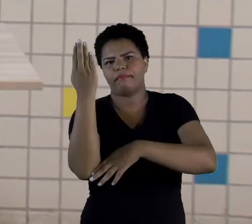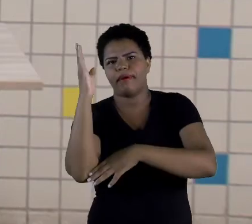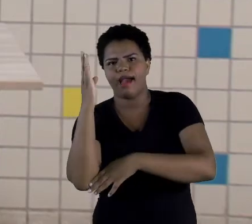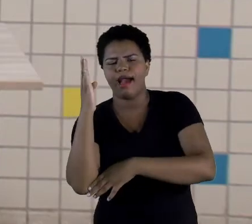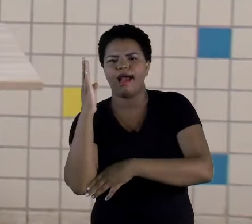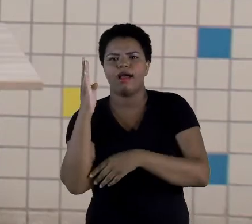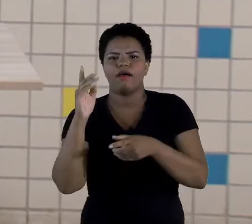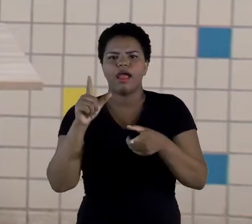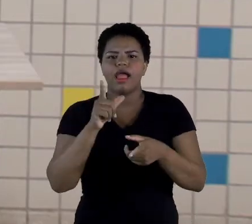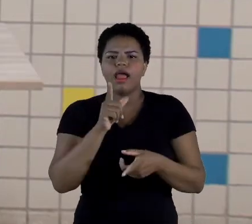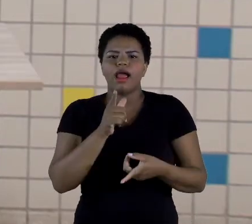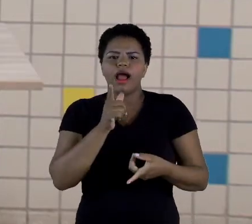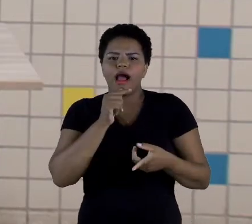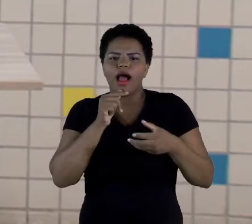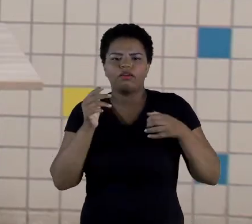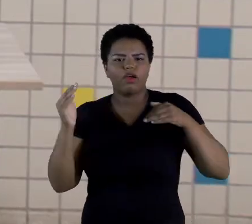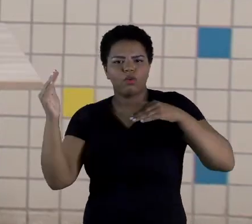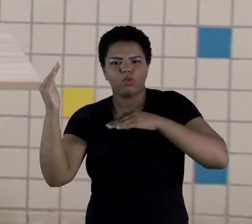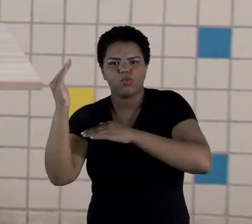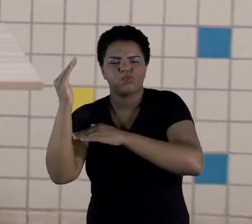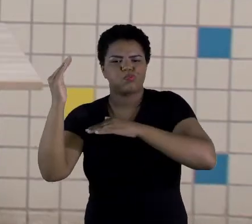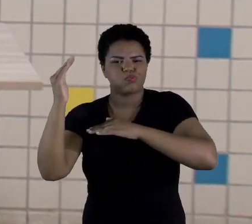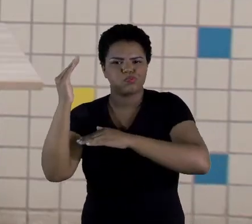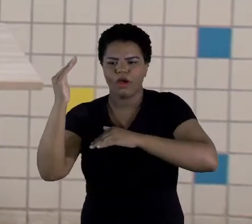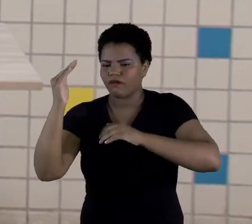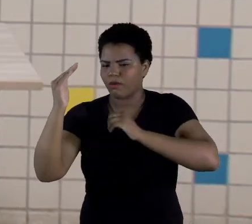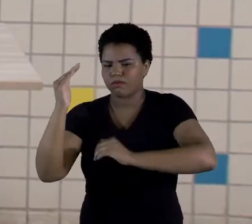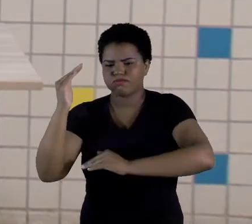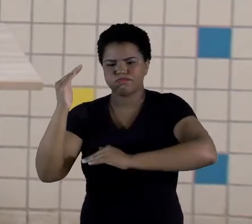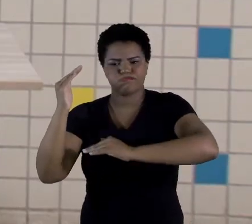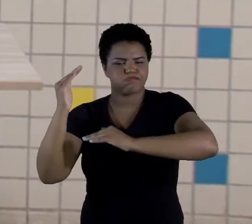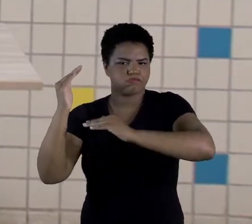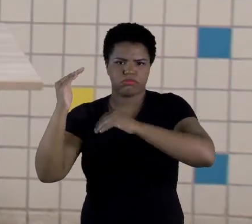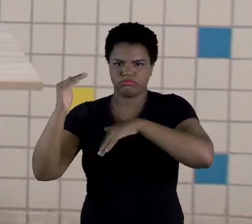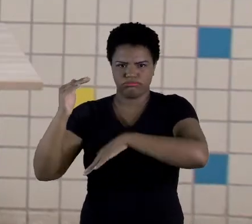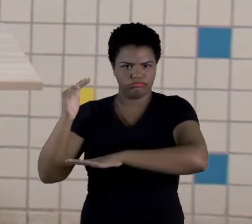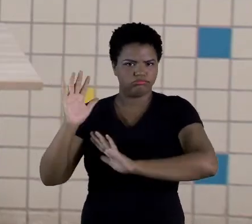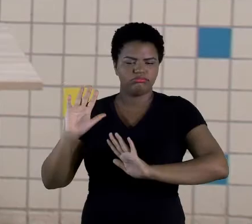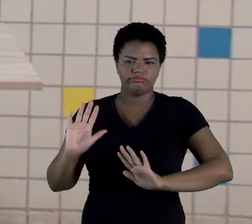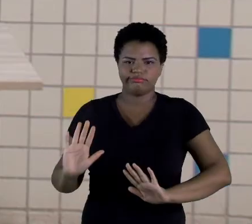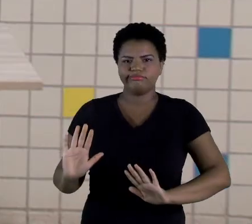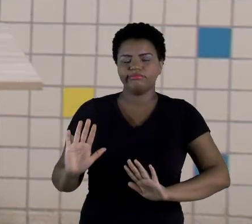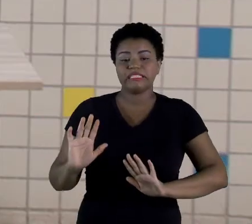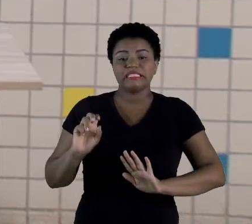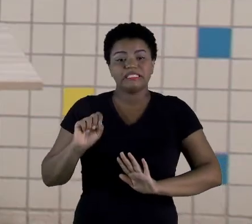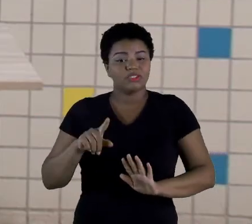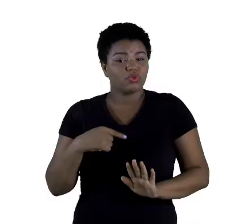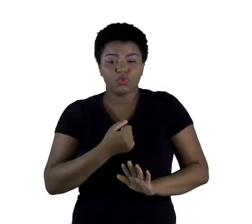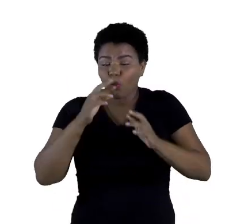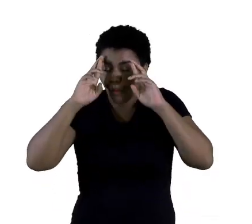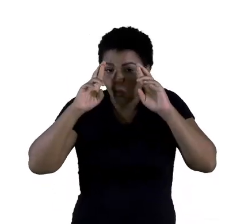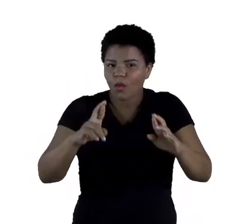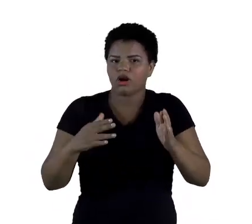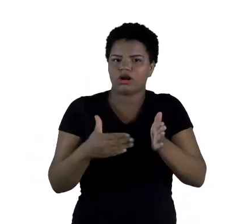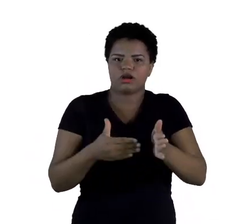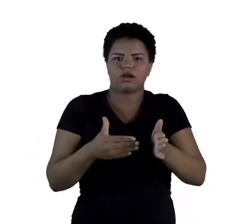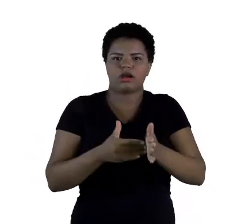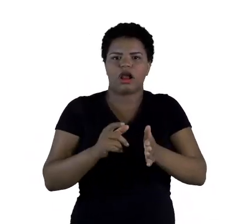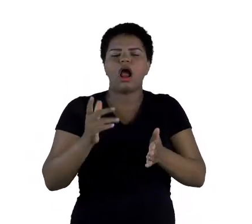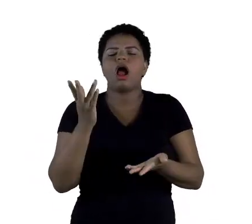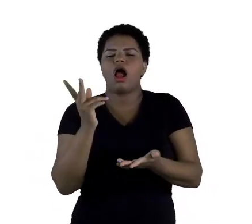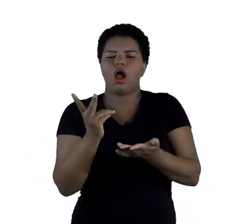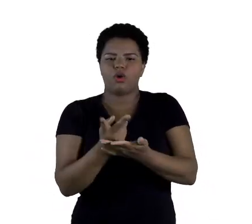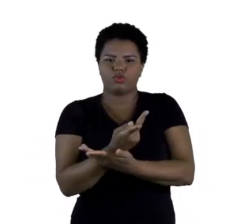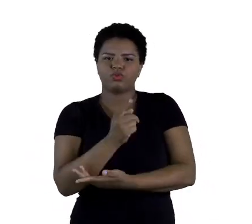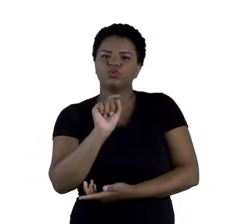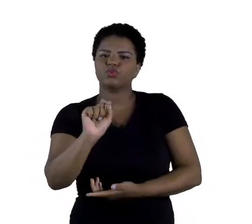se acumulando com o passar do tempo. Então, quando a gente não respeita esses limites, vai acontecer com a degradação.